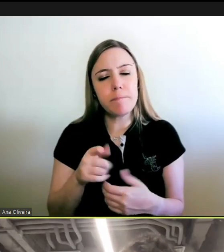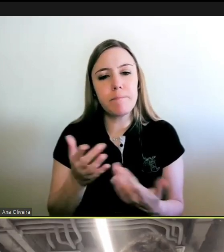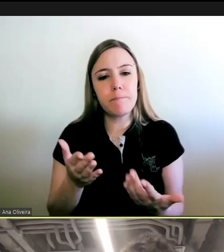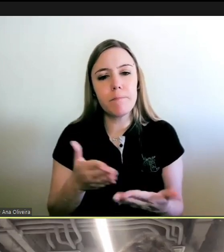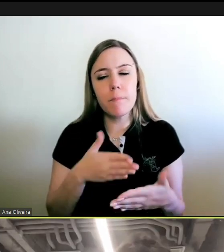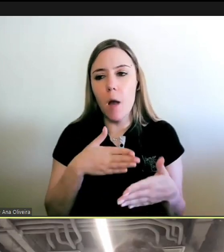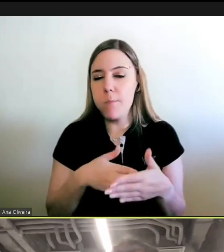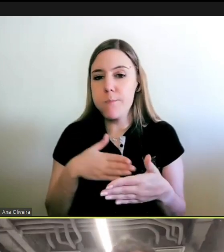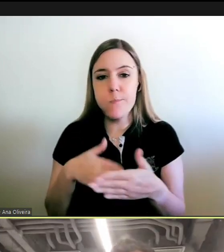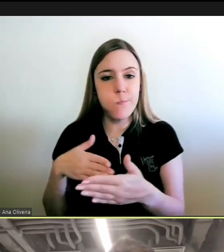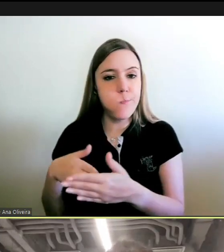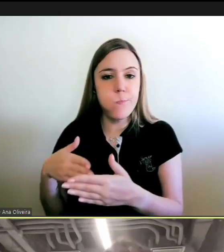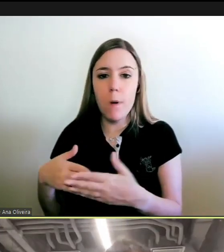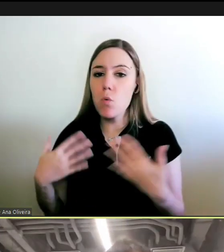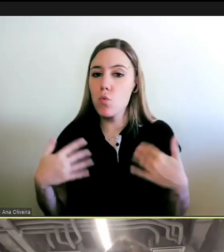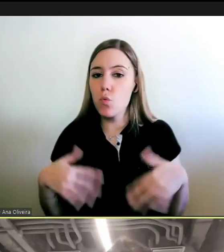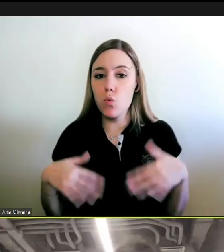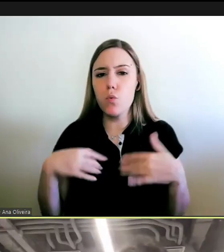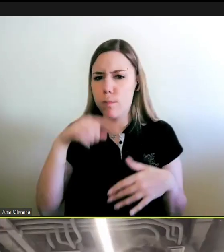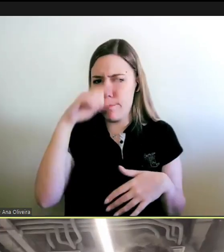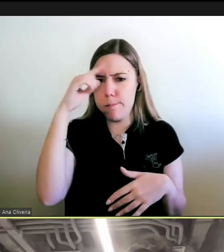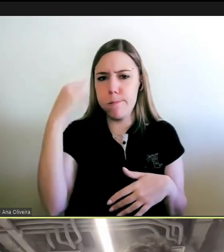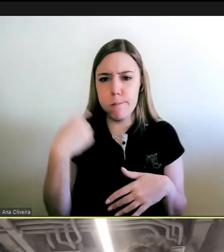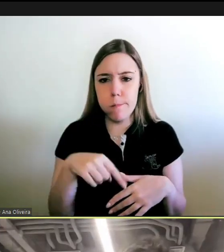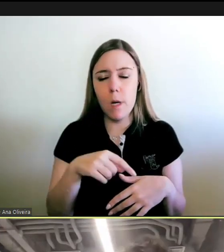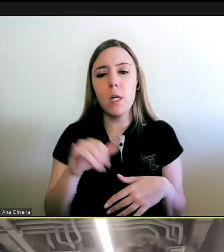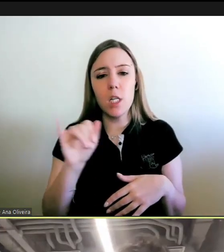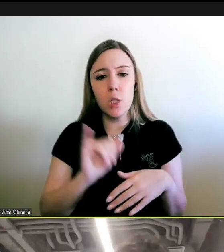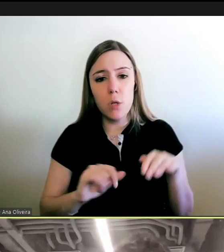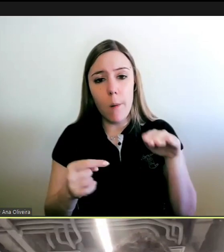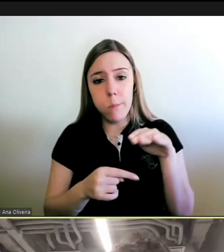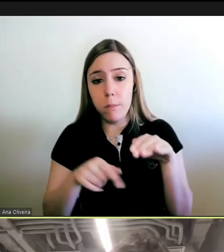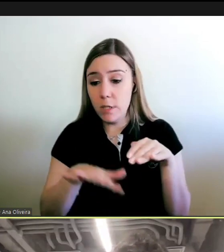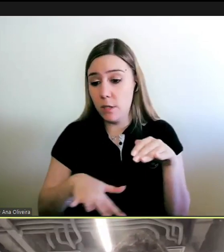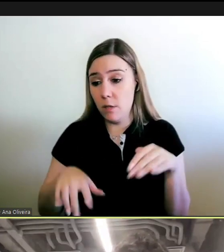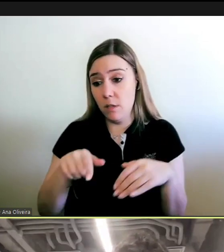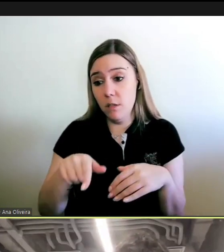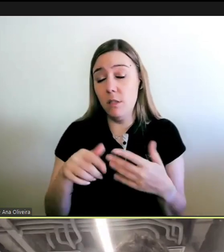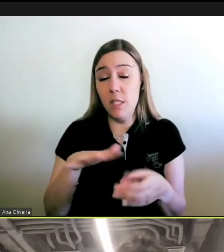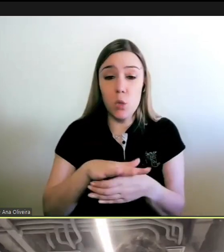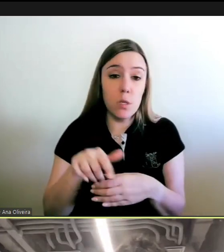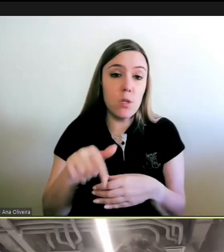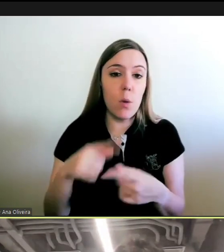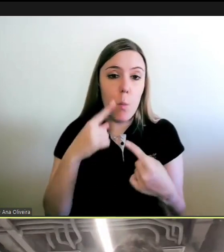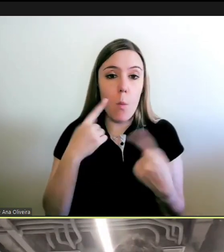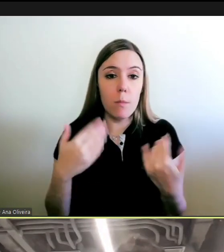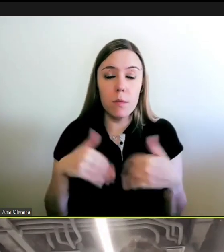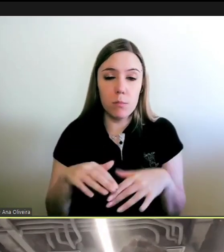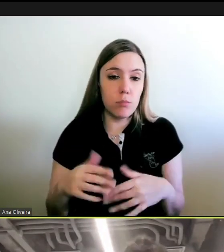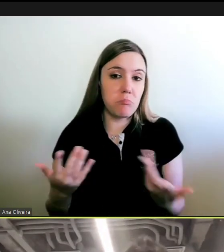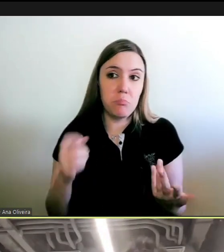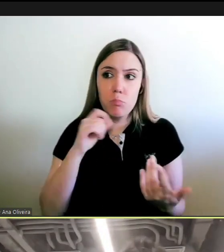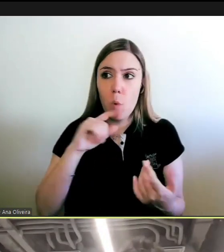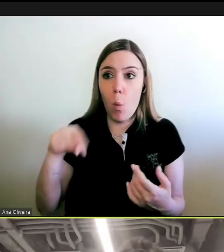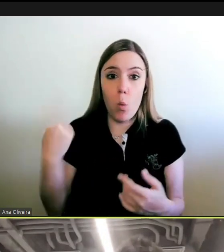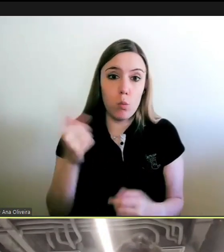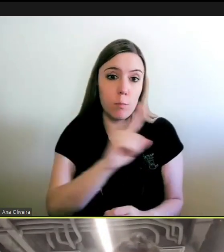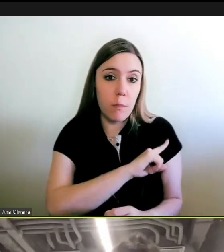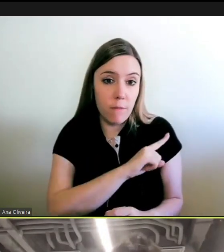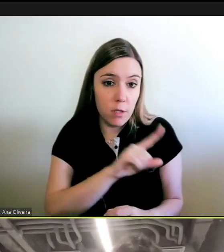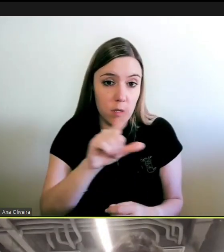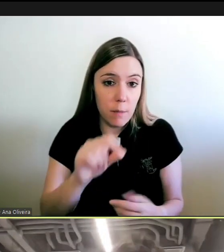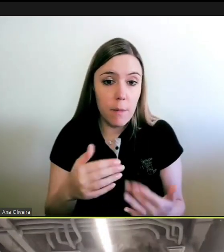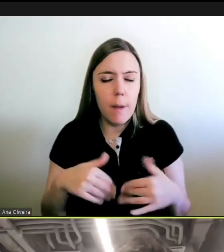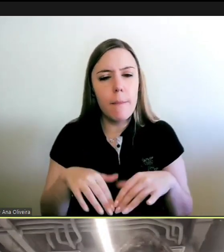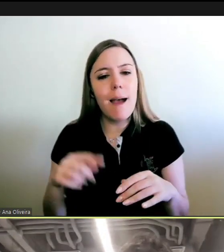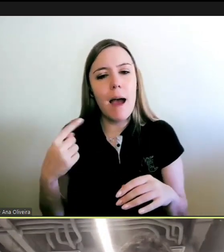muito grandes ainda. Ou seja, que dentro das organizações, neste caso eram públicas, mas não tem que ser, que há muitos princípios